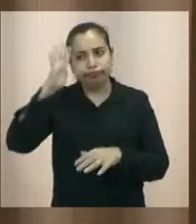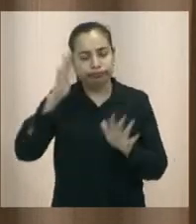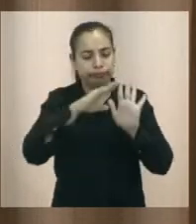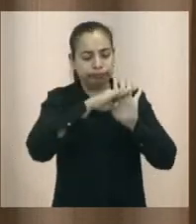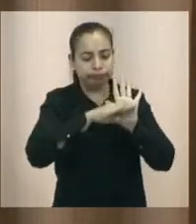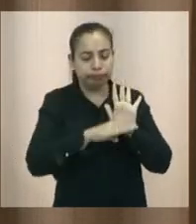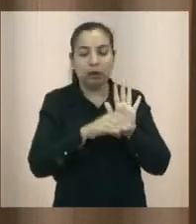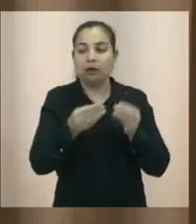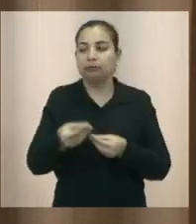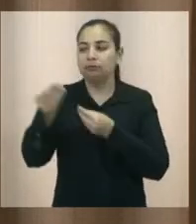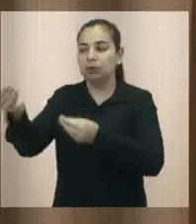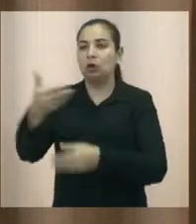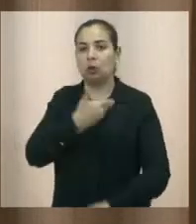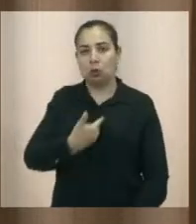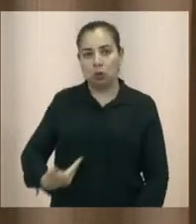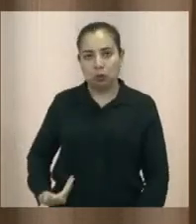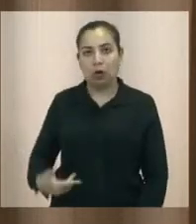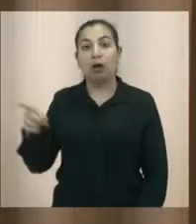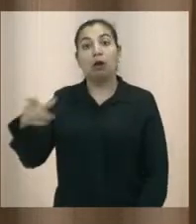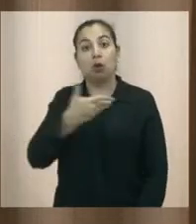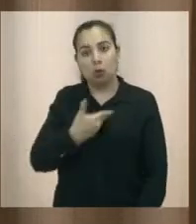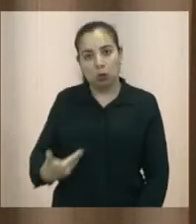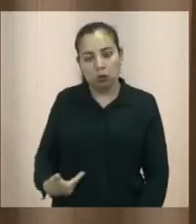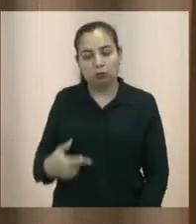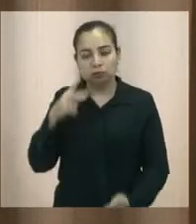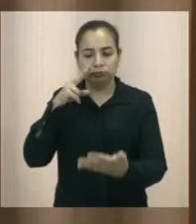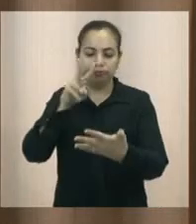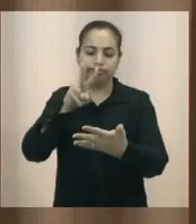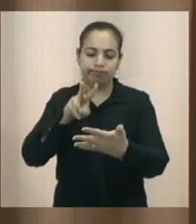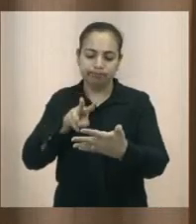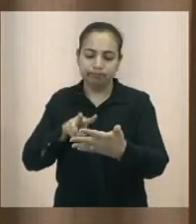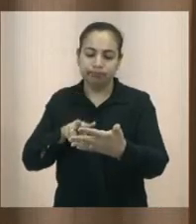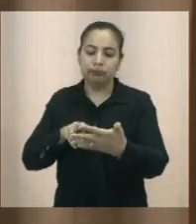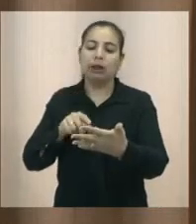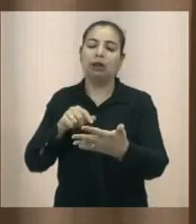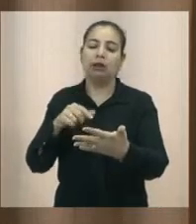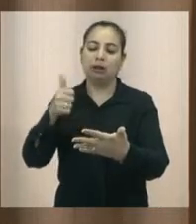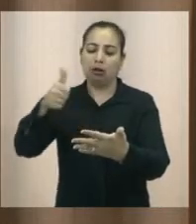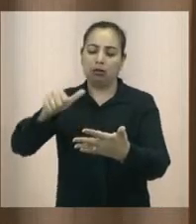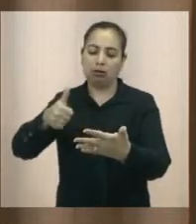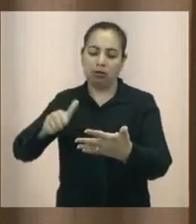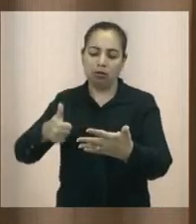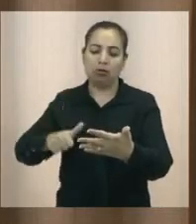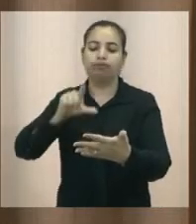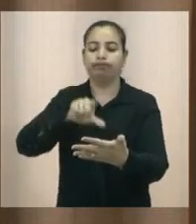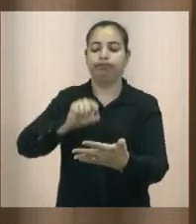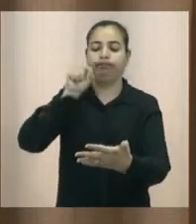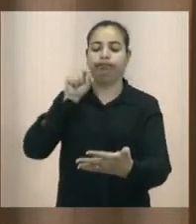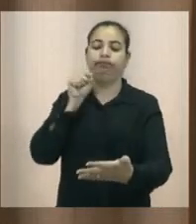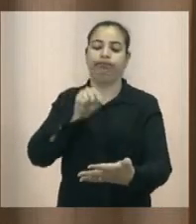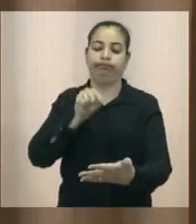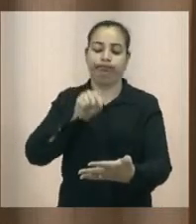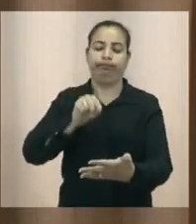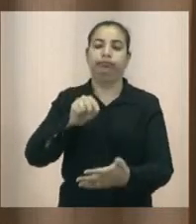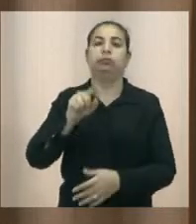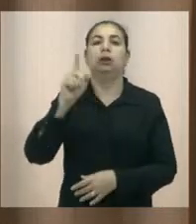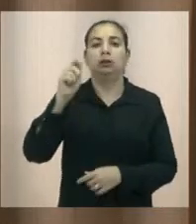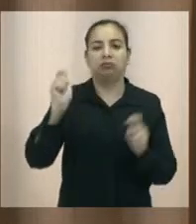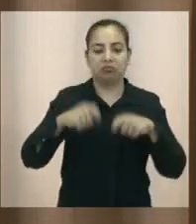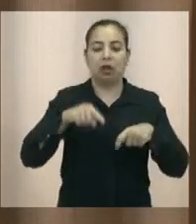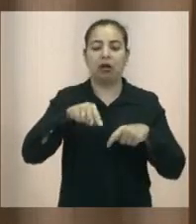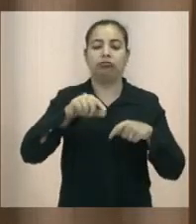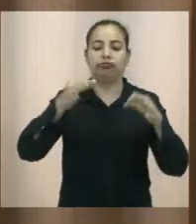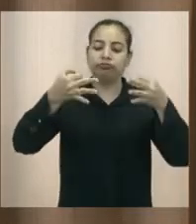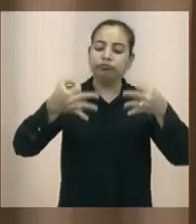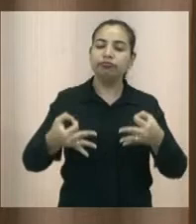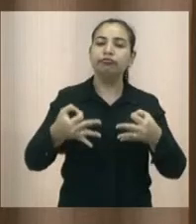o governador, entre os 3 nomes, ele escolhe o que ele entende que vai resguardar mais a instituição, né, que vai desempenhar melhor o papel. E ainda